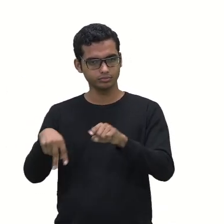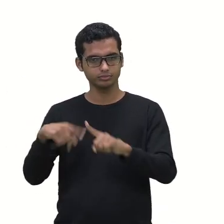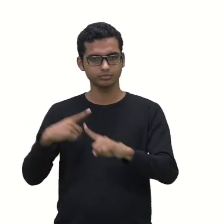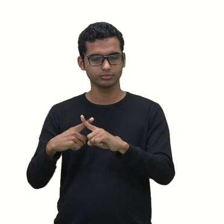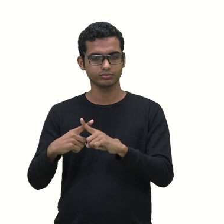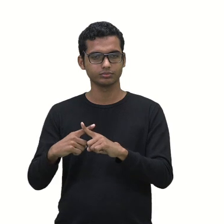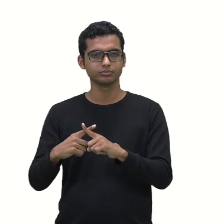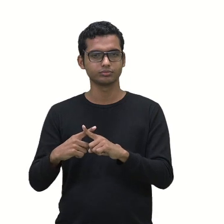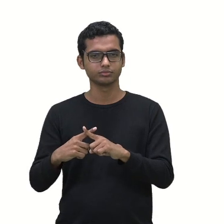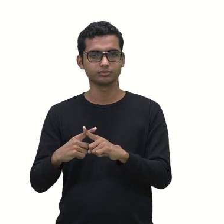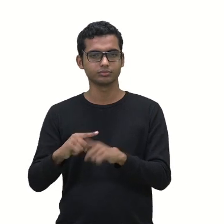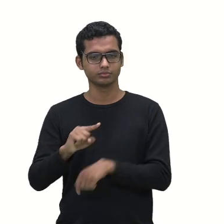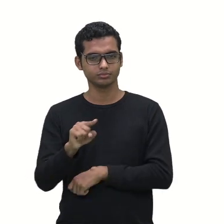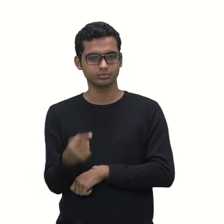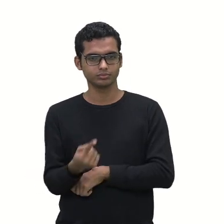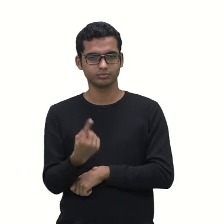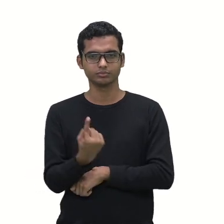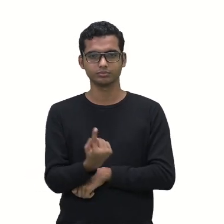ó,